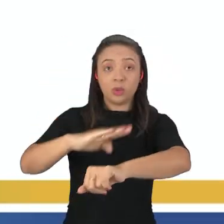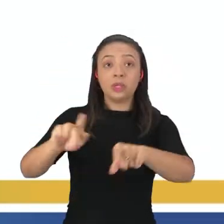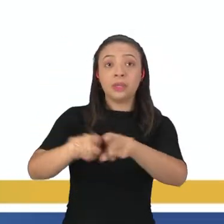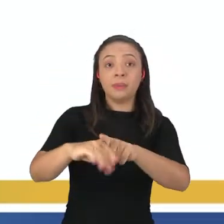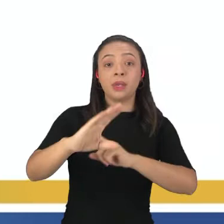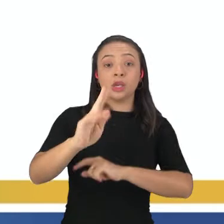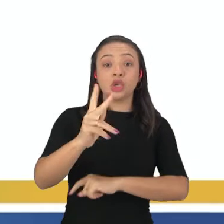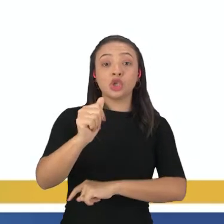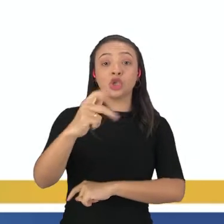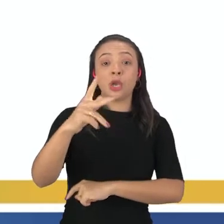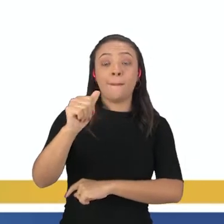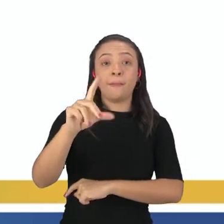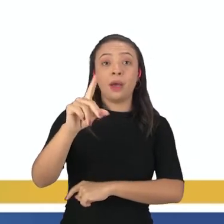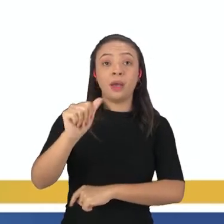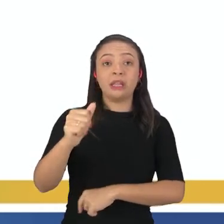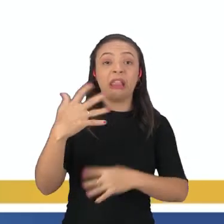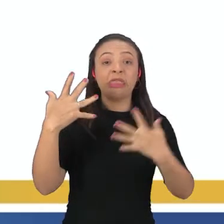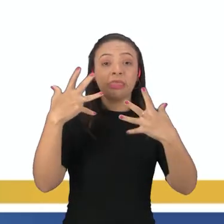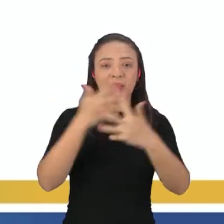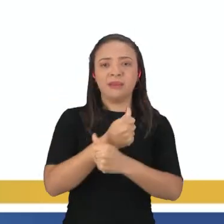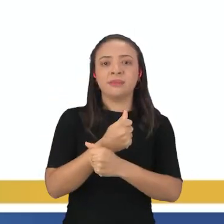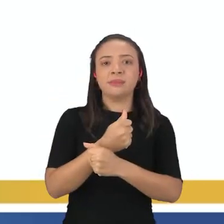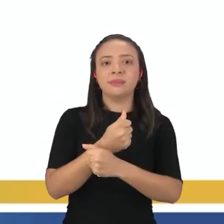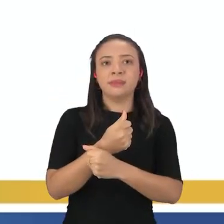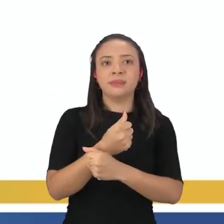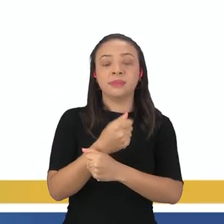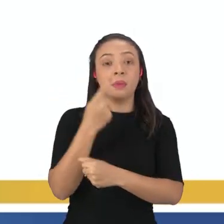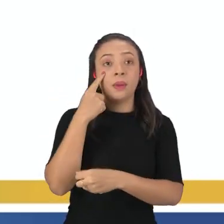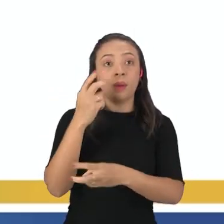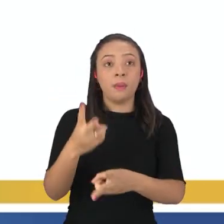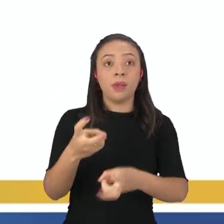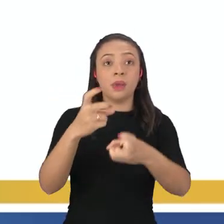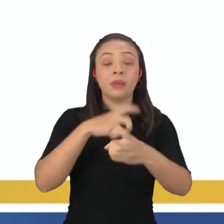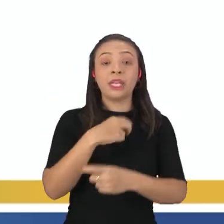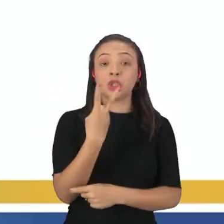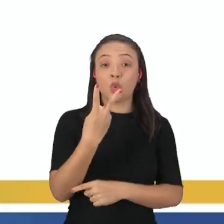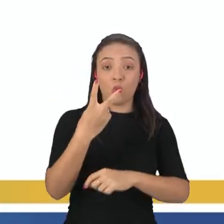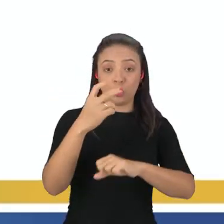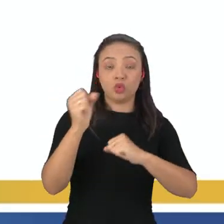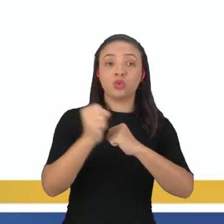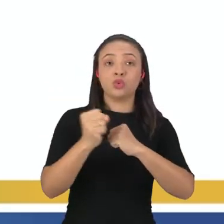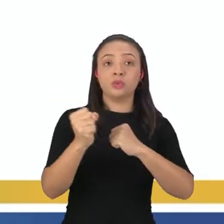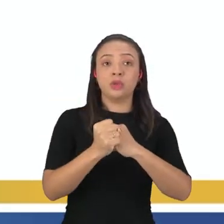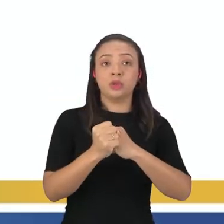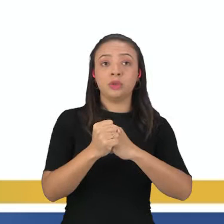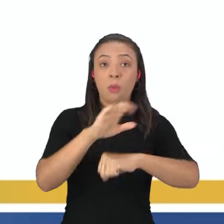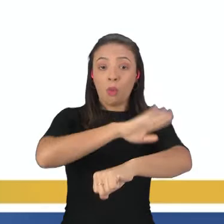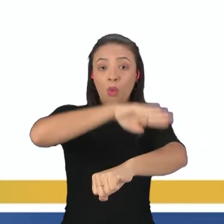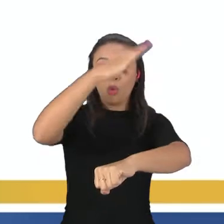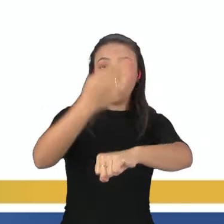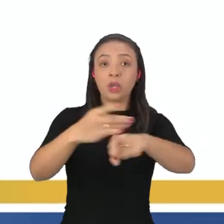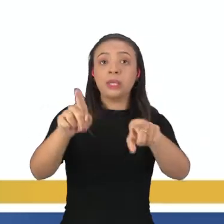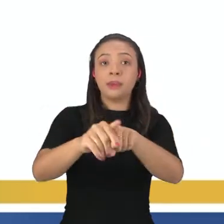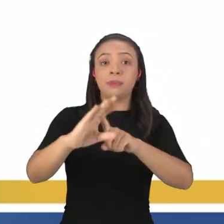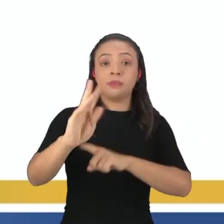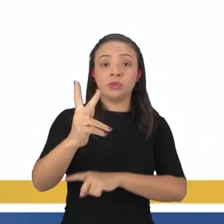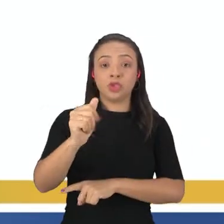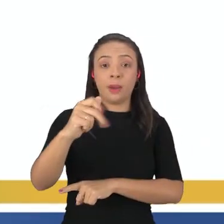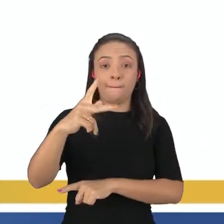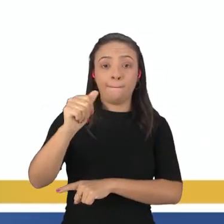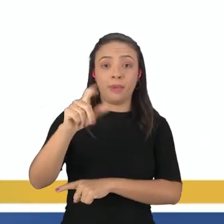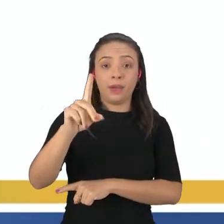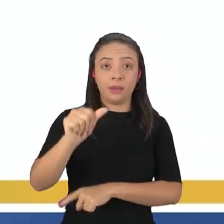e chapada deslumbrantes. Percebam que nós temos dois substantivos, montanha e chapada.